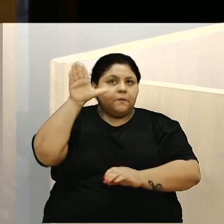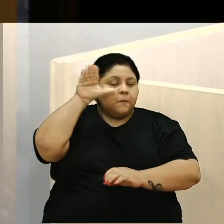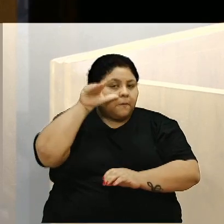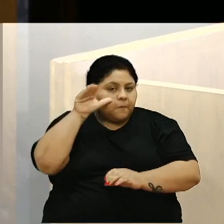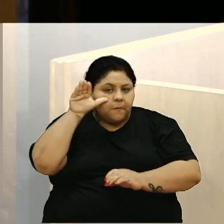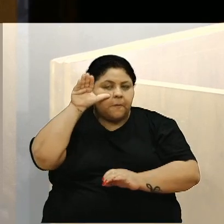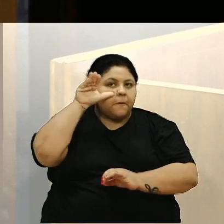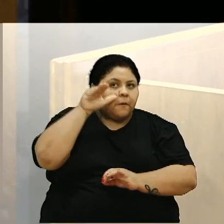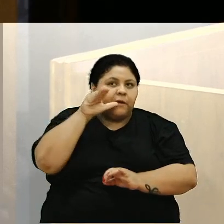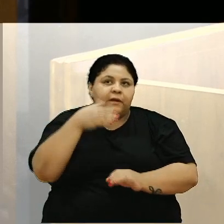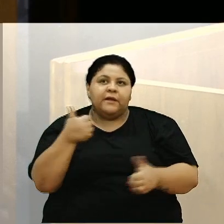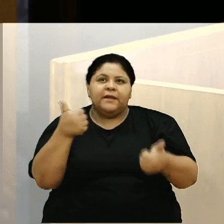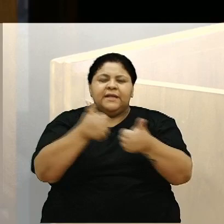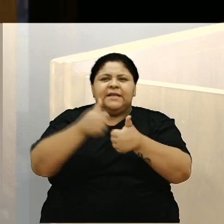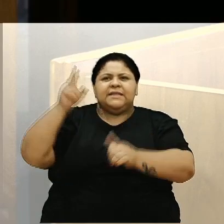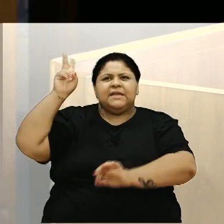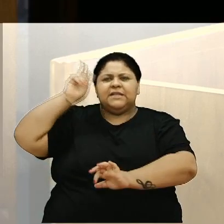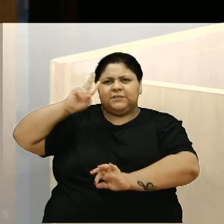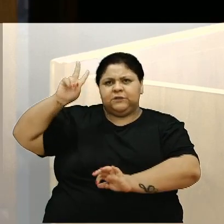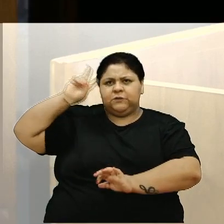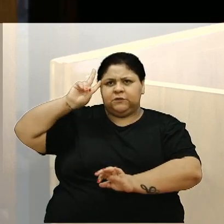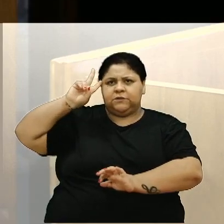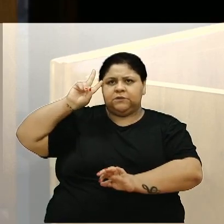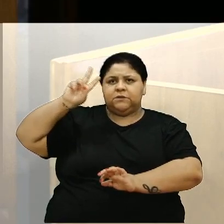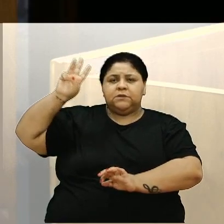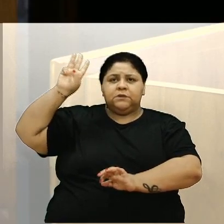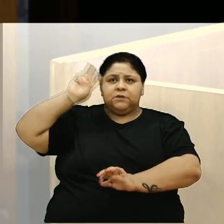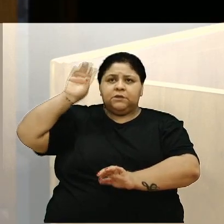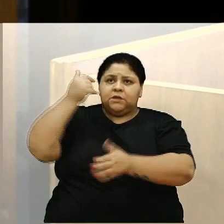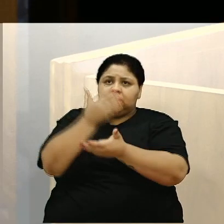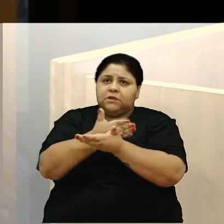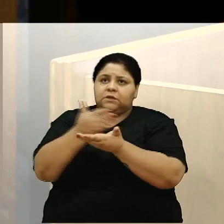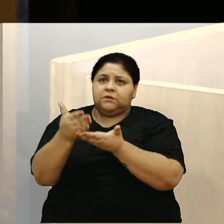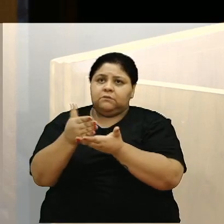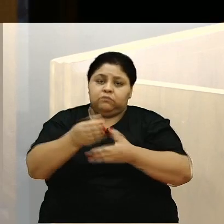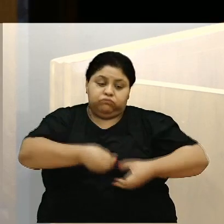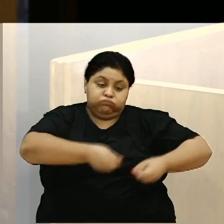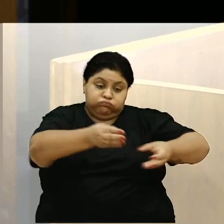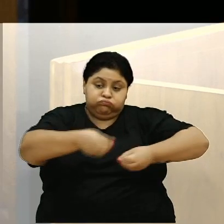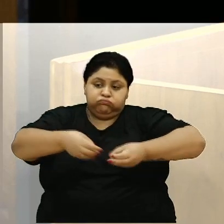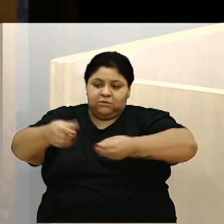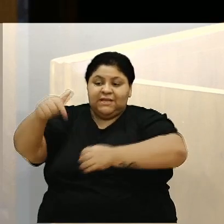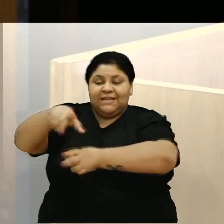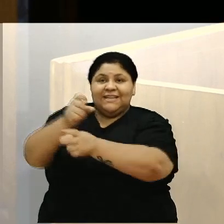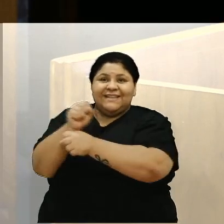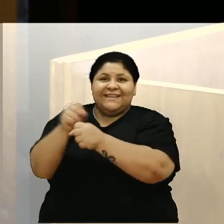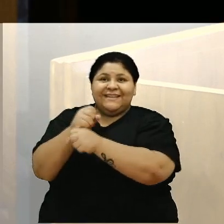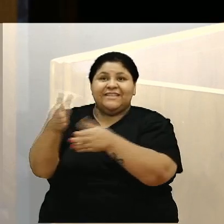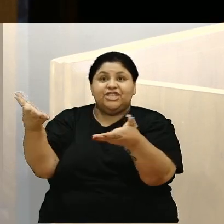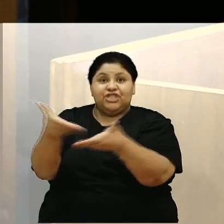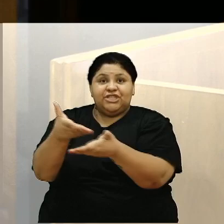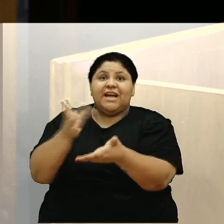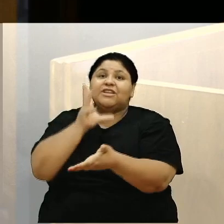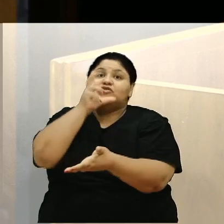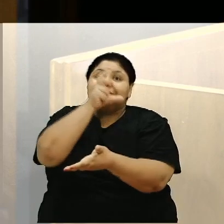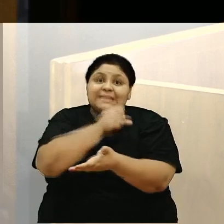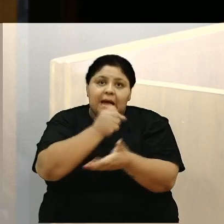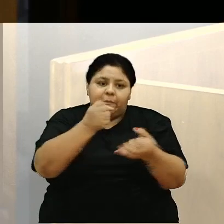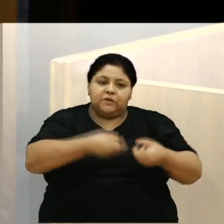paralela. Já na segunda-feira, terça, começamos a distribuição. Nesse ano, já no sábado, a